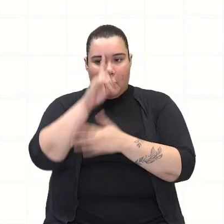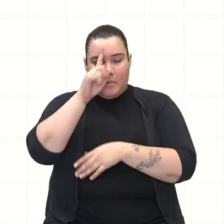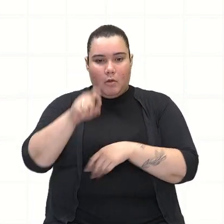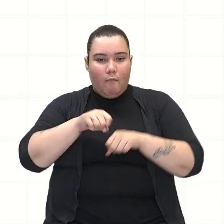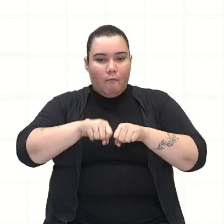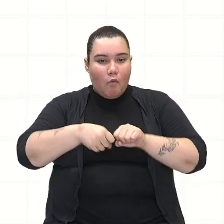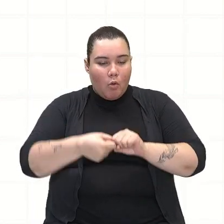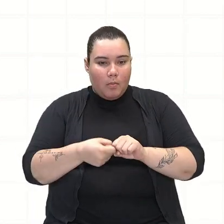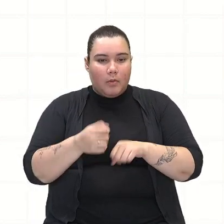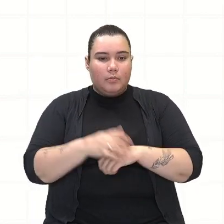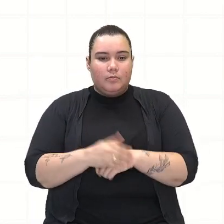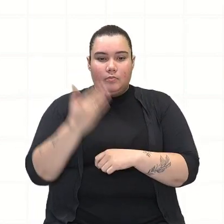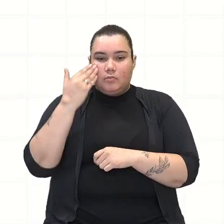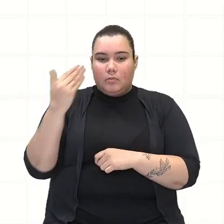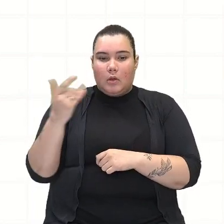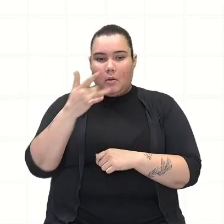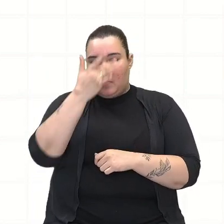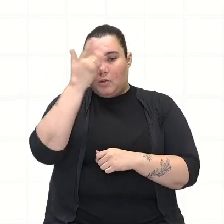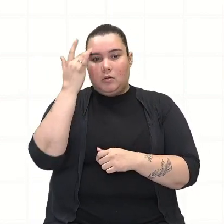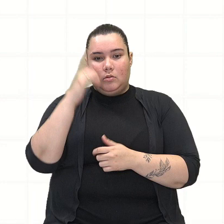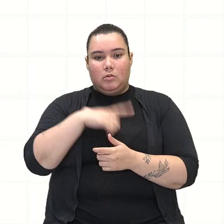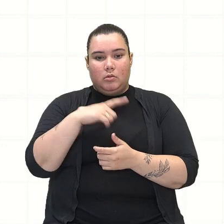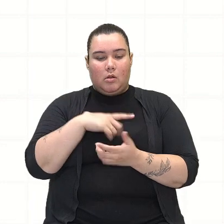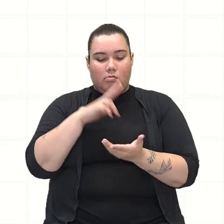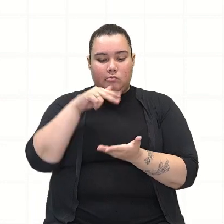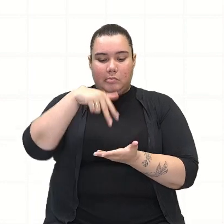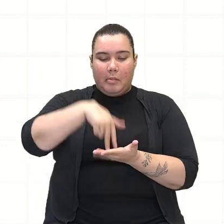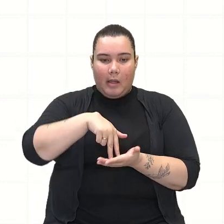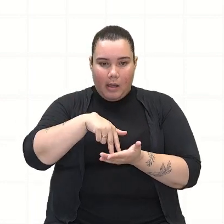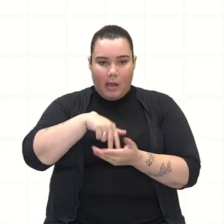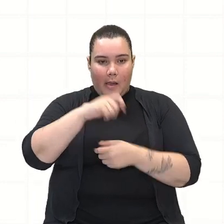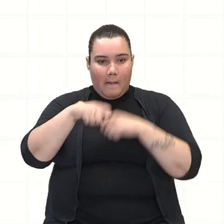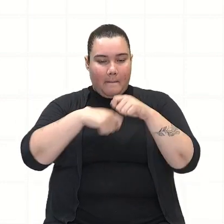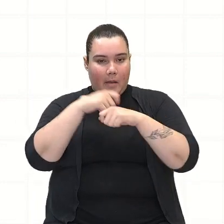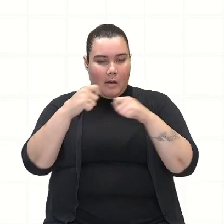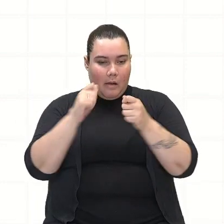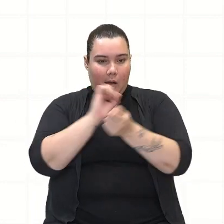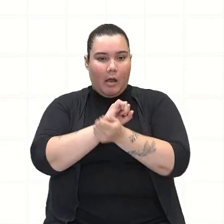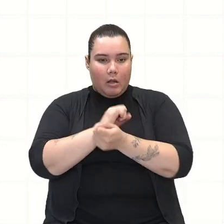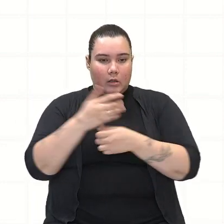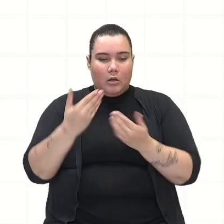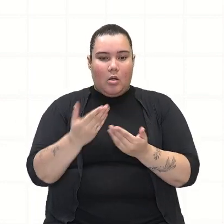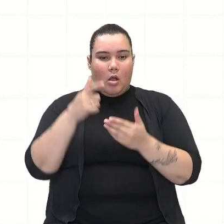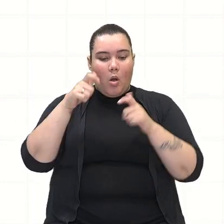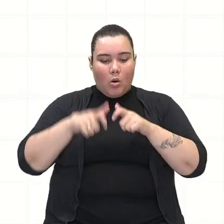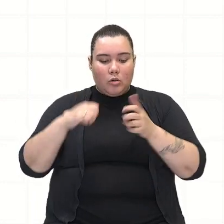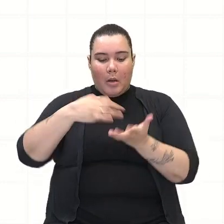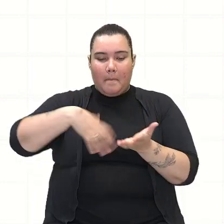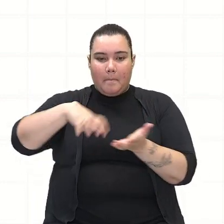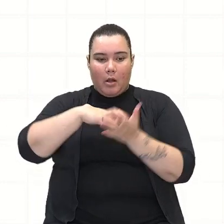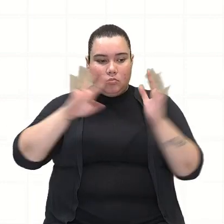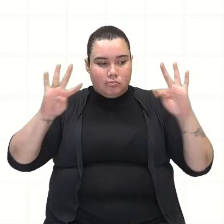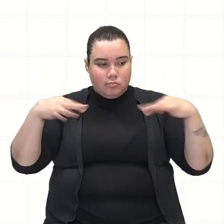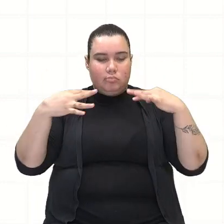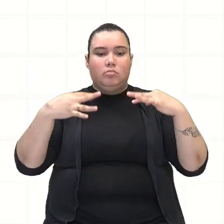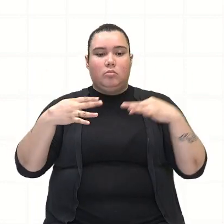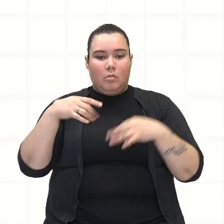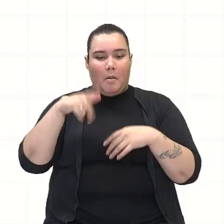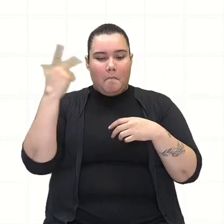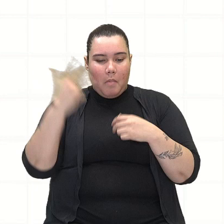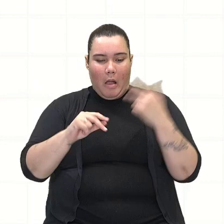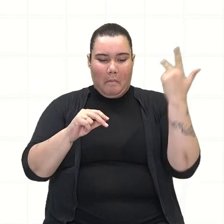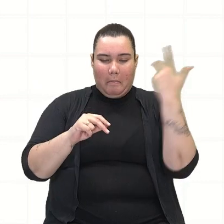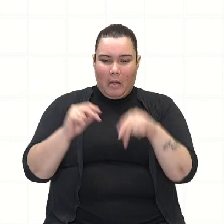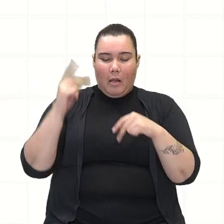uma cena onde um escravizado está sendo açoitado em praça pública, justamente para impor esse medo,